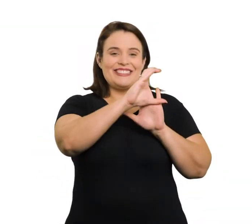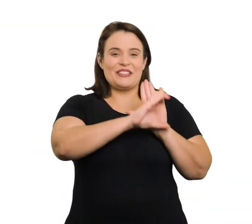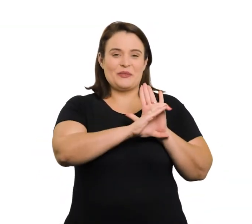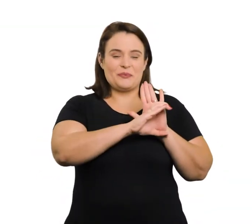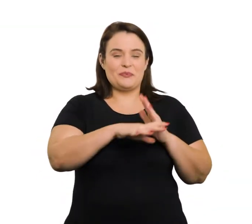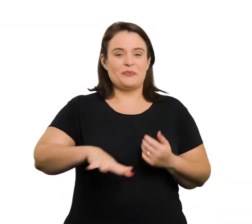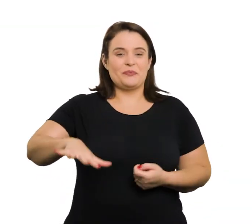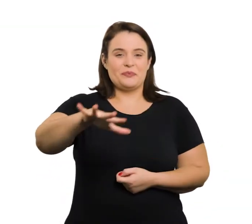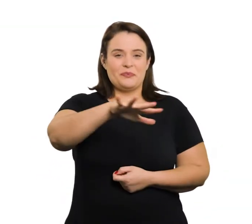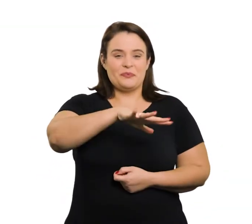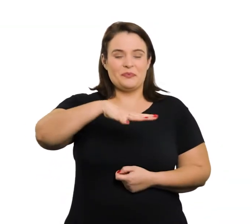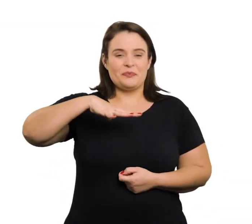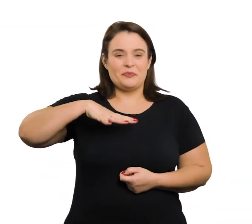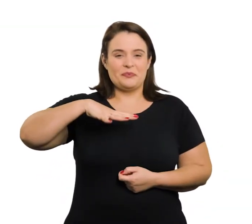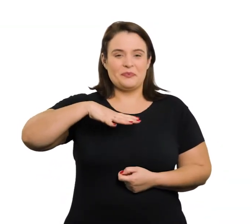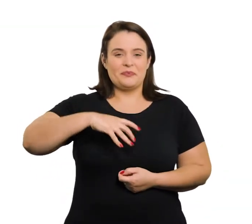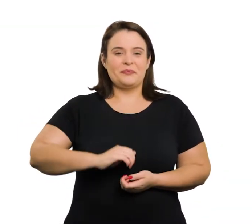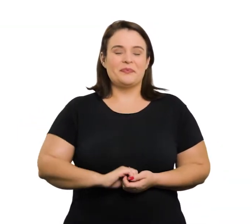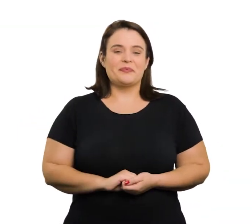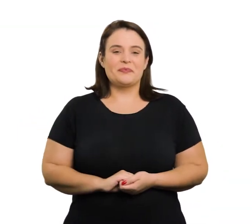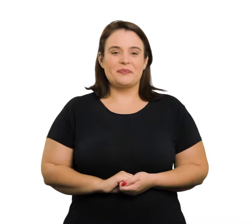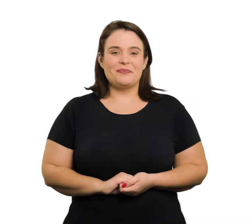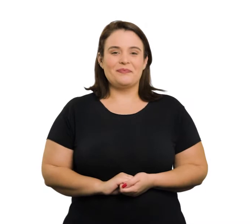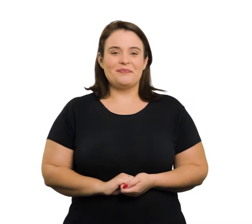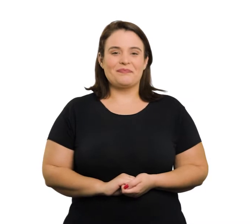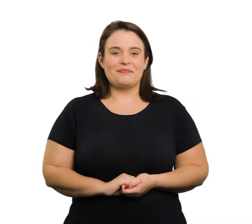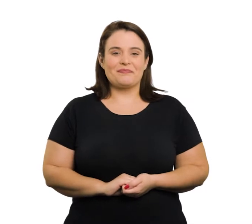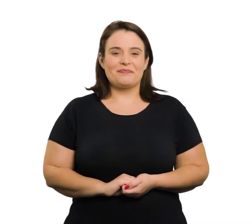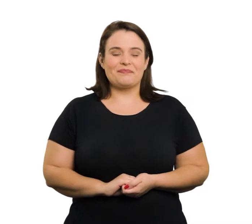Continuação do capítulo Ambiente Urbano.